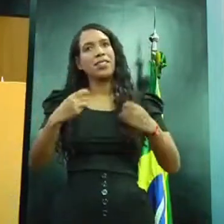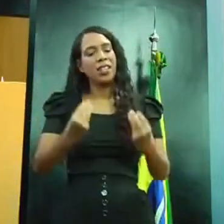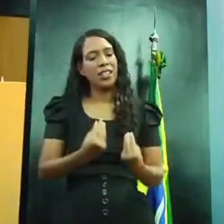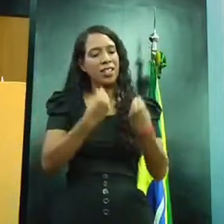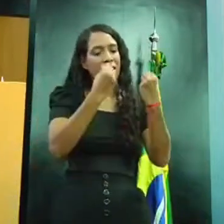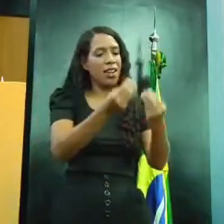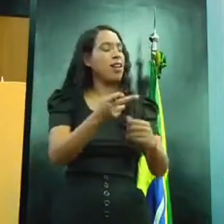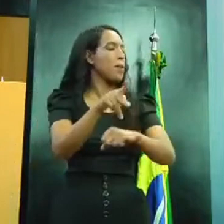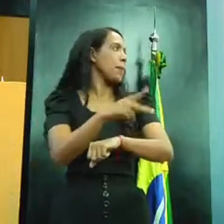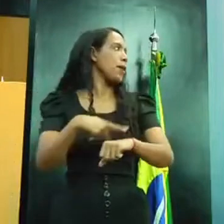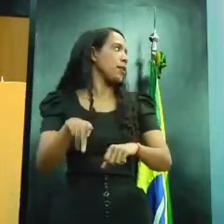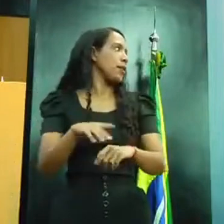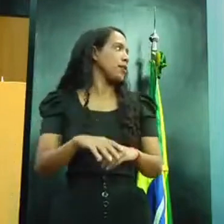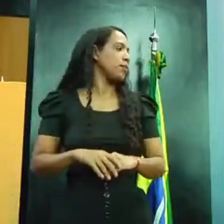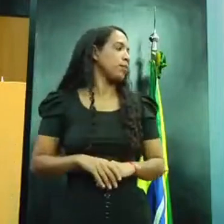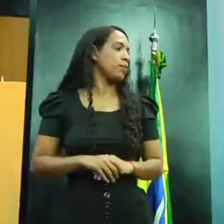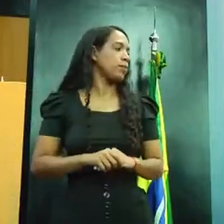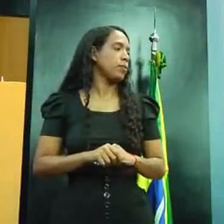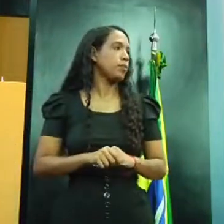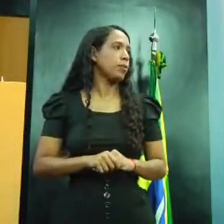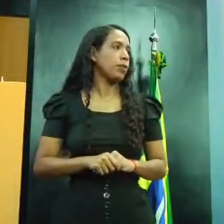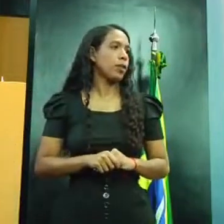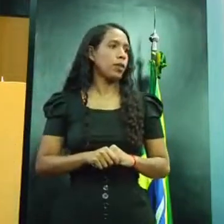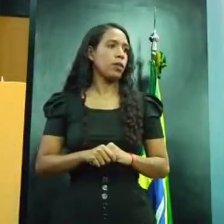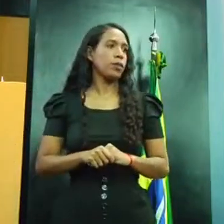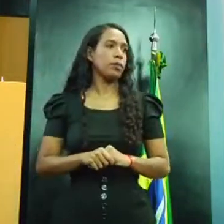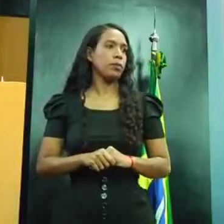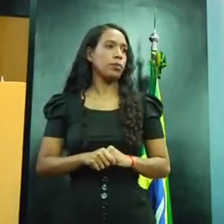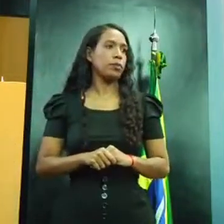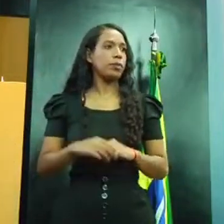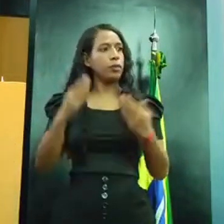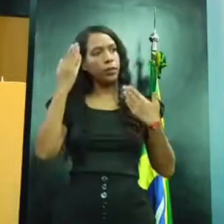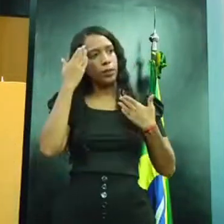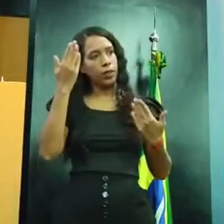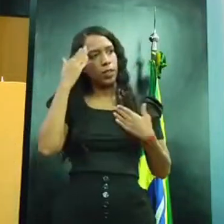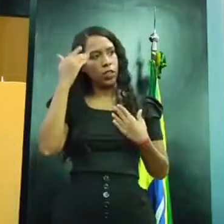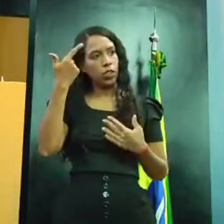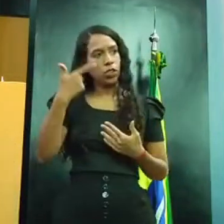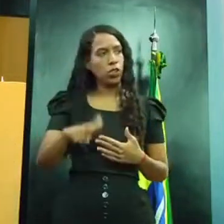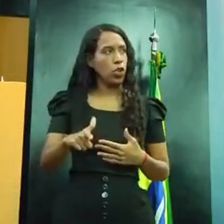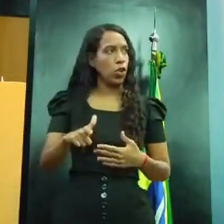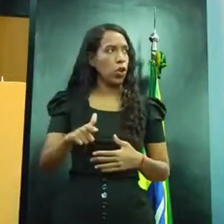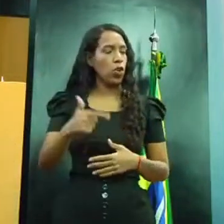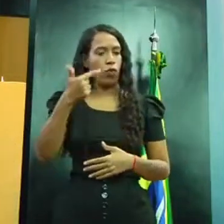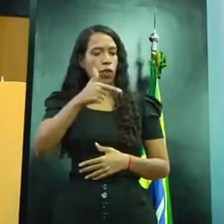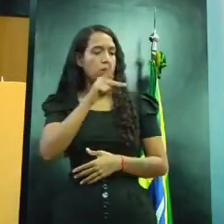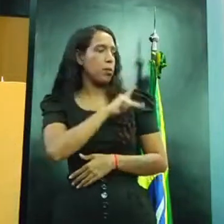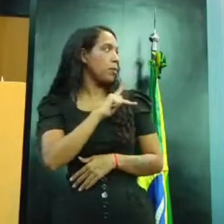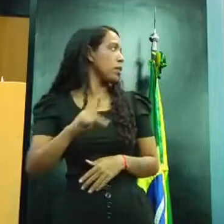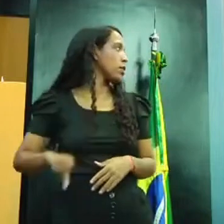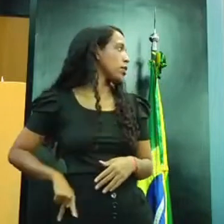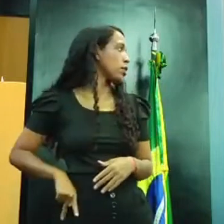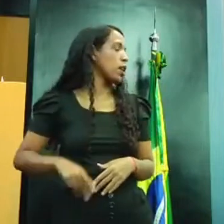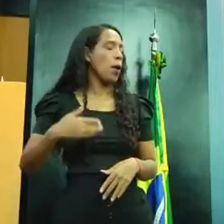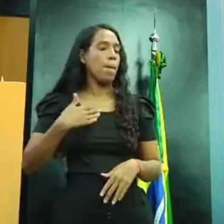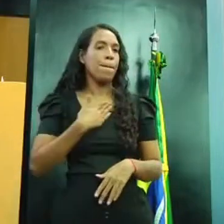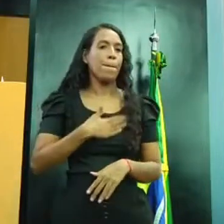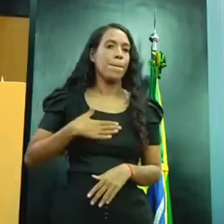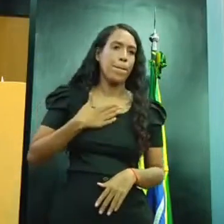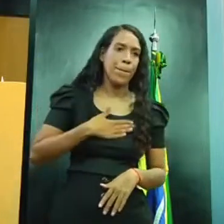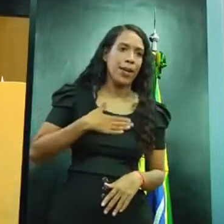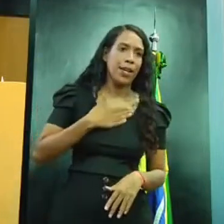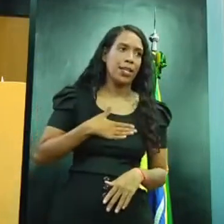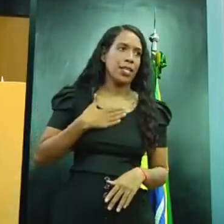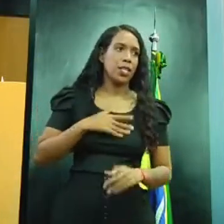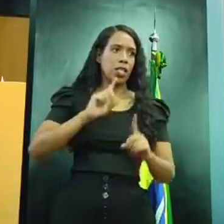nesse país. Por fim, queria agradecer mais uma vez ao vice-presidente. Estou muito honrado em